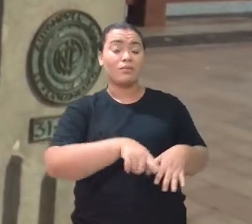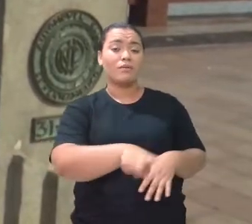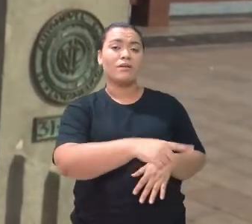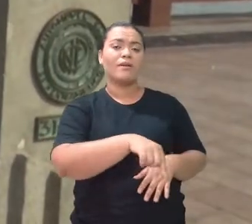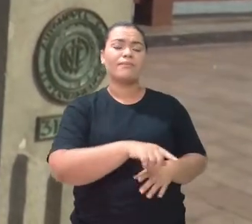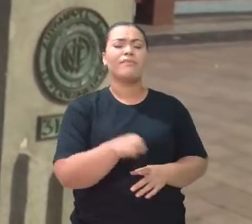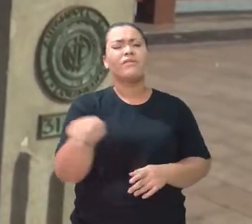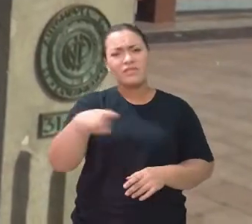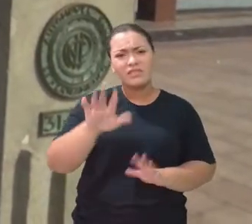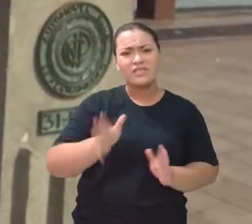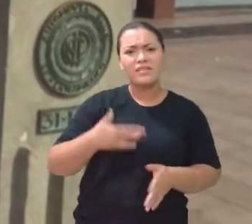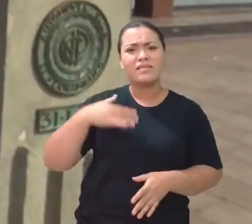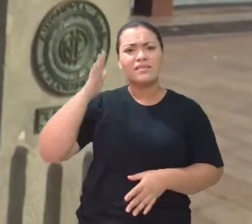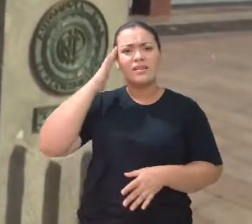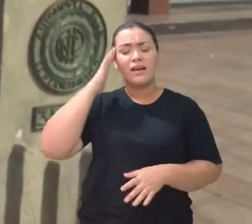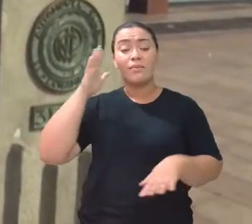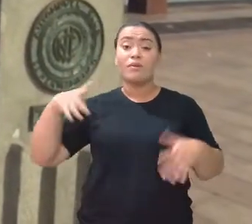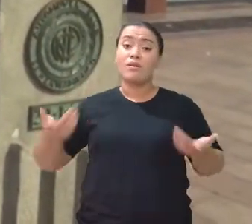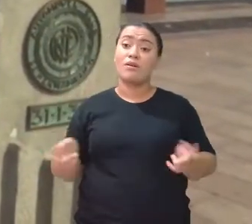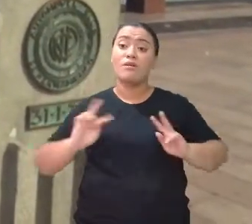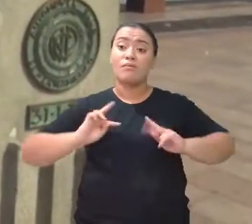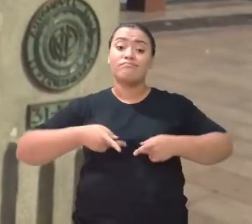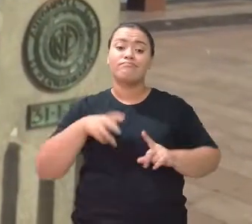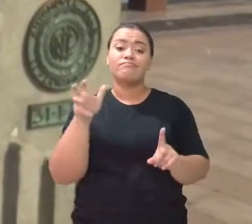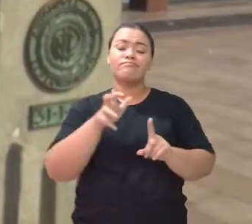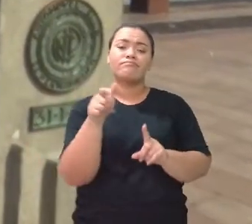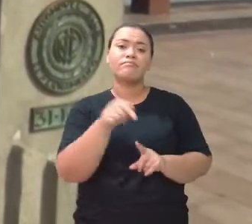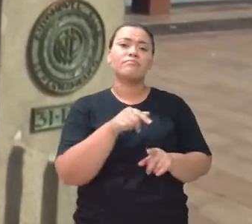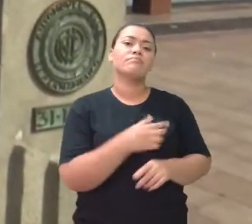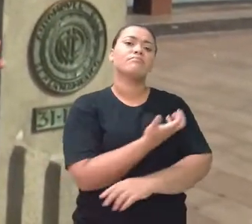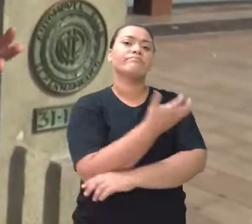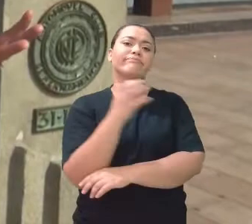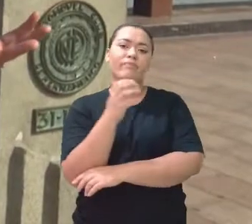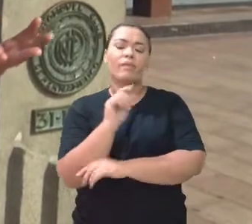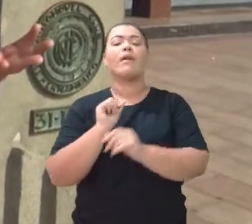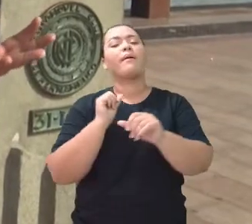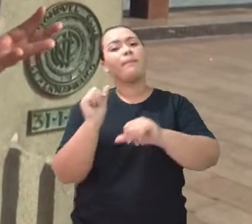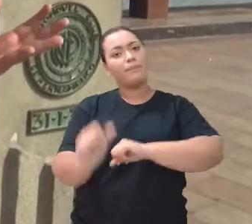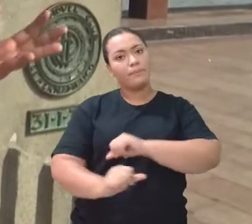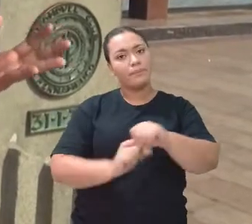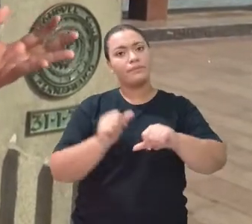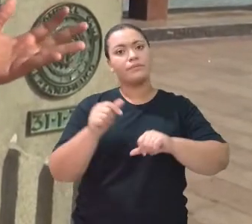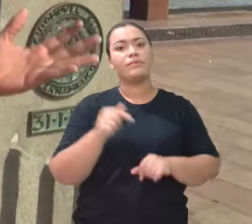vocês já sabem, né, quando o homem interfere nessa paisagem, aí tornou-se uma paisagem